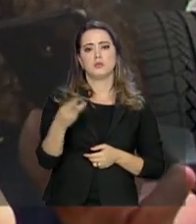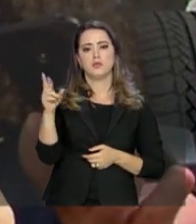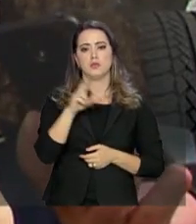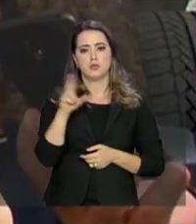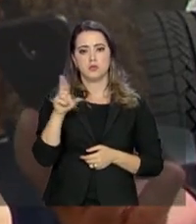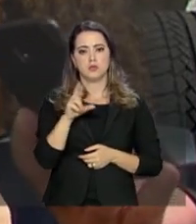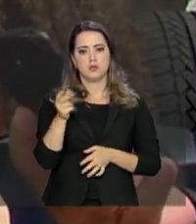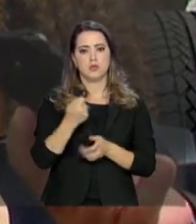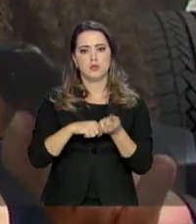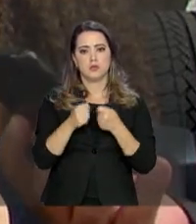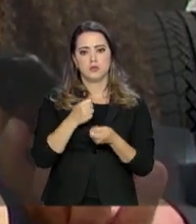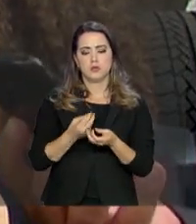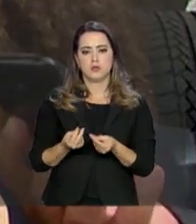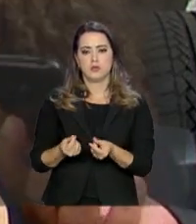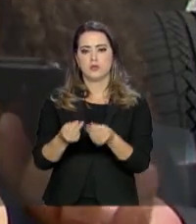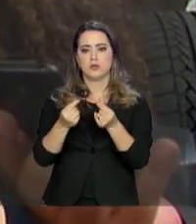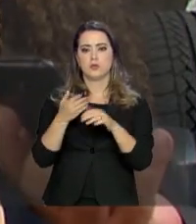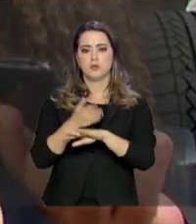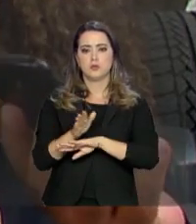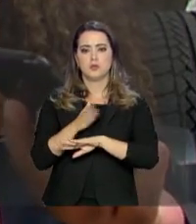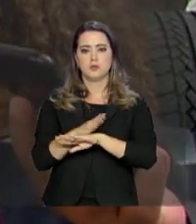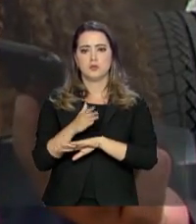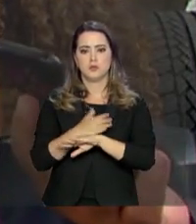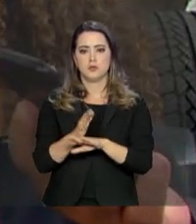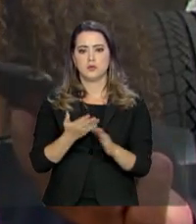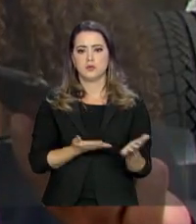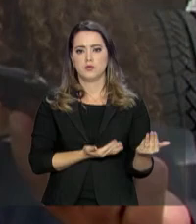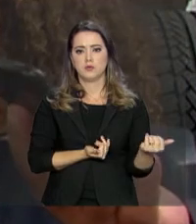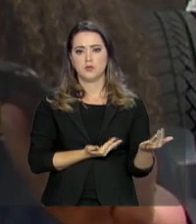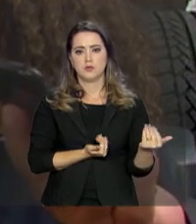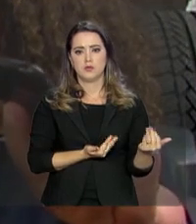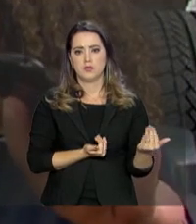nosso orçamento para formar jovens em